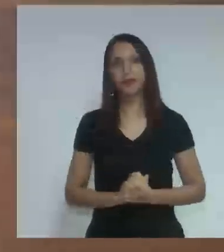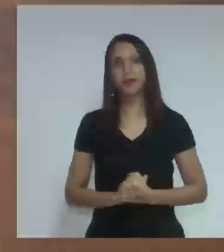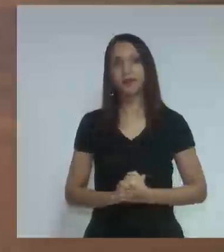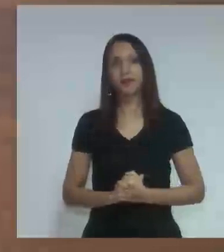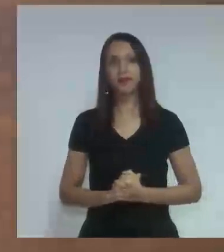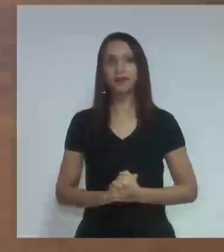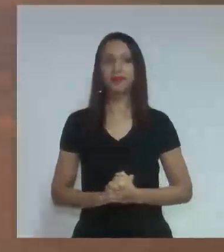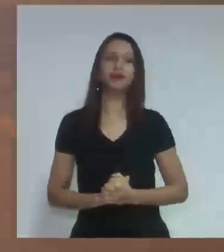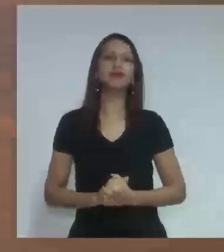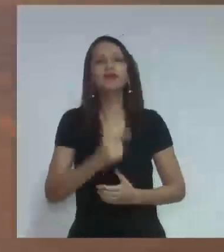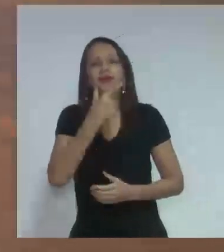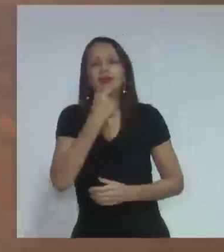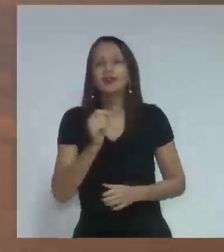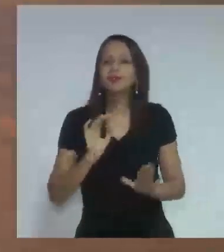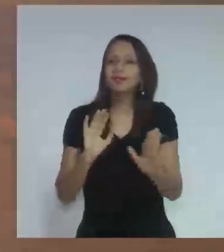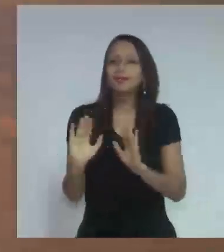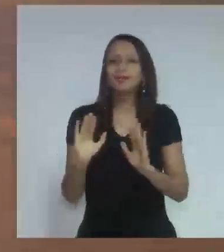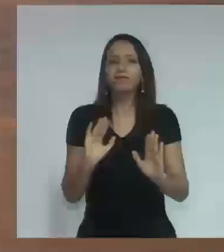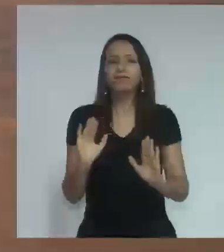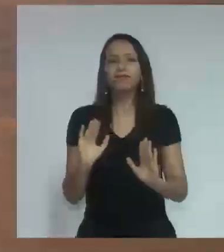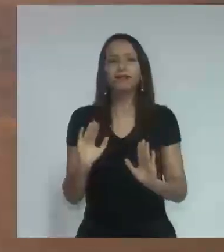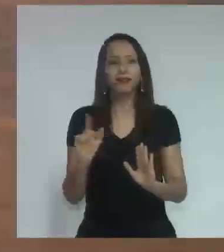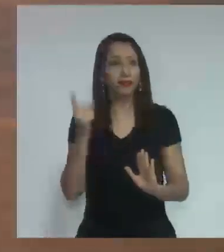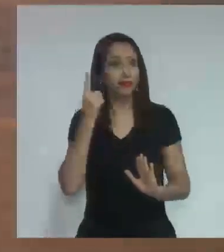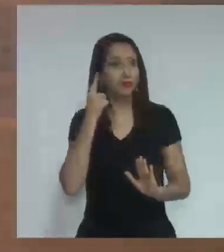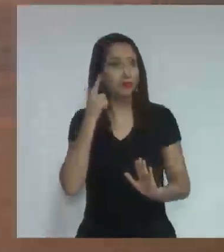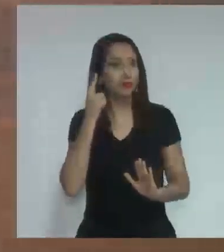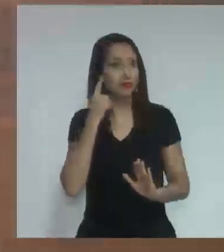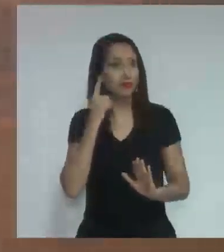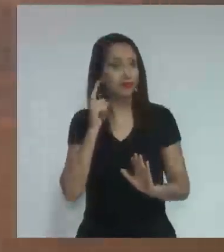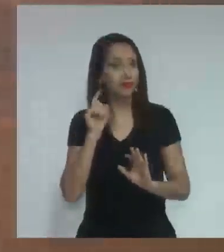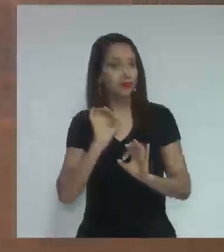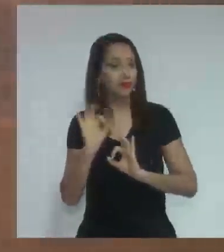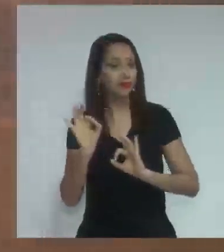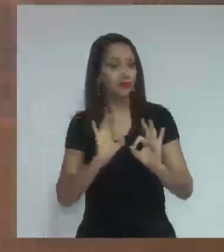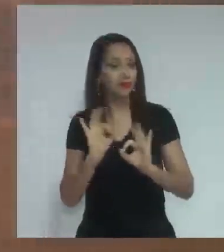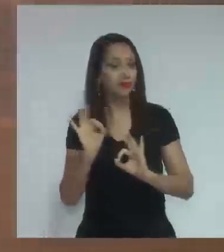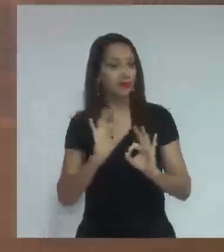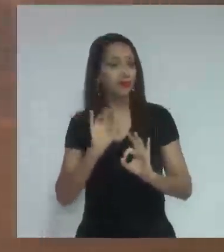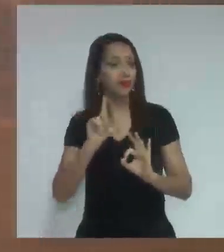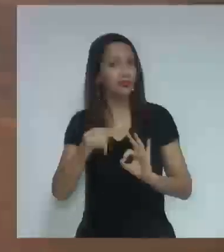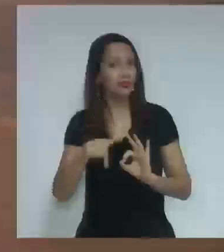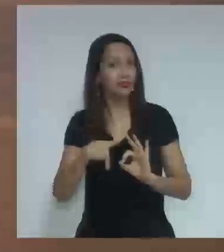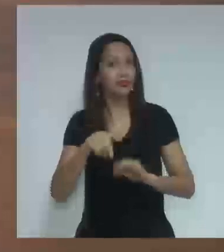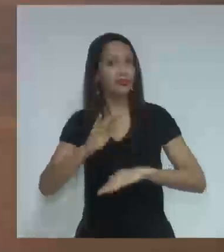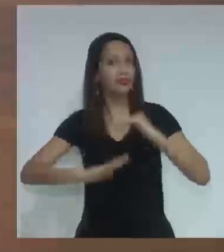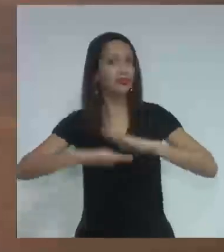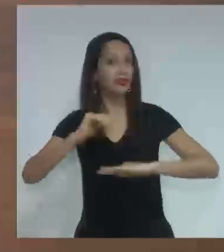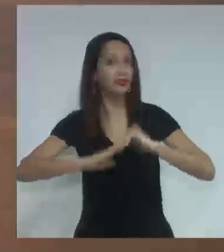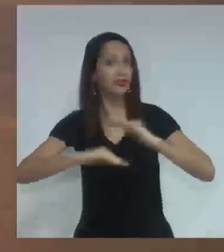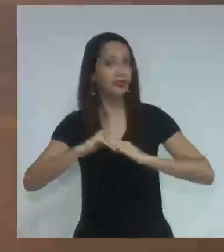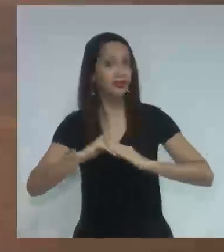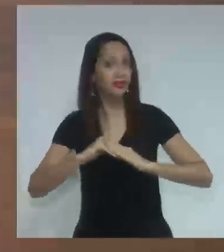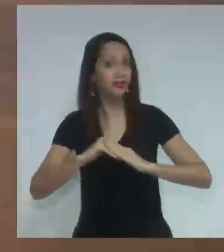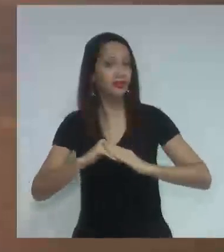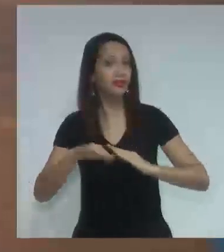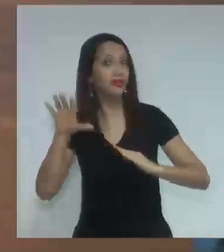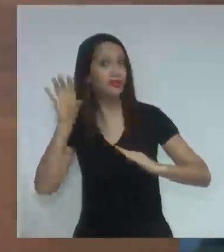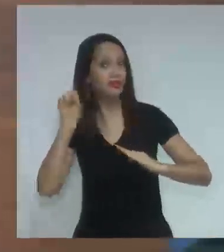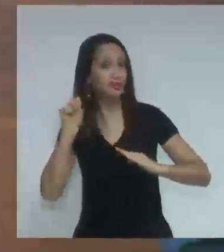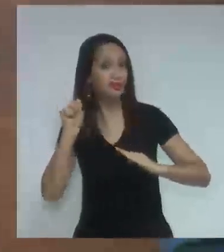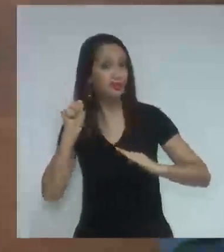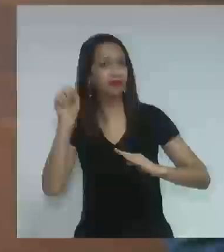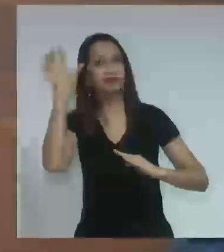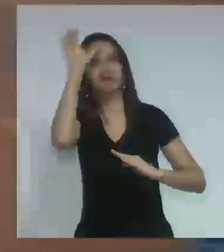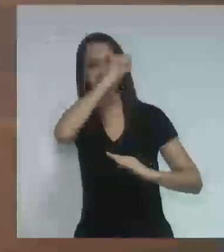O homem prudente costuma ouvir mais para planejar, depois executar o que ouviu